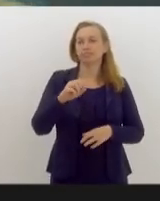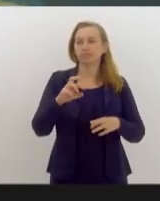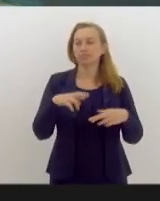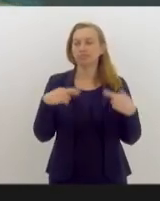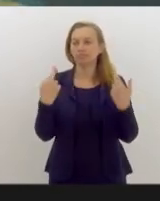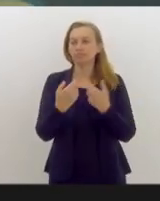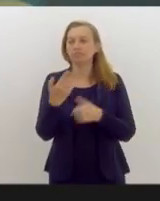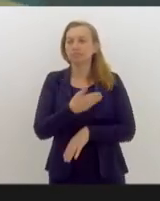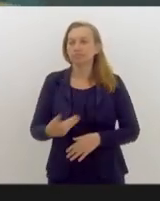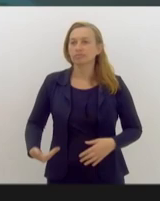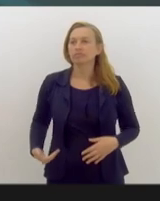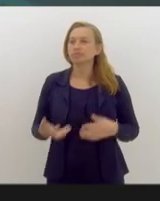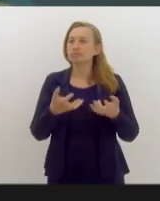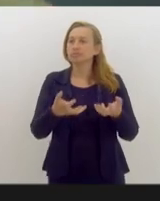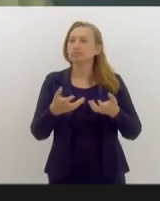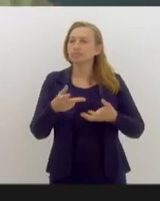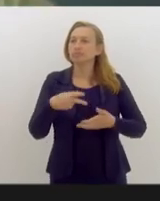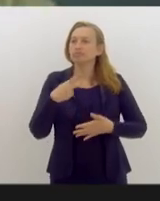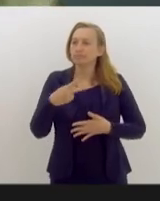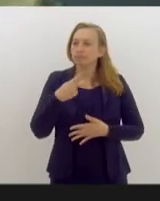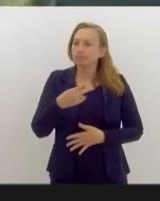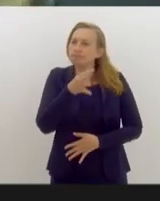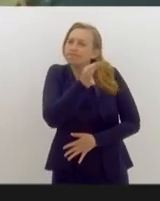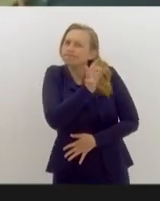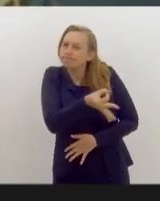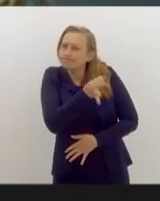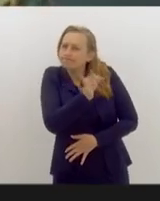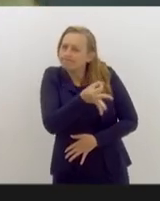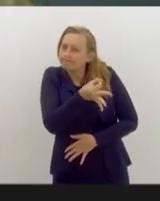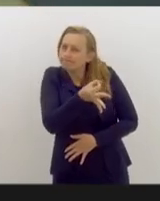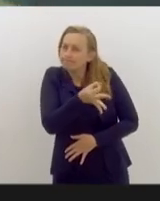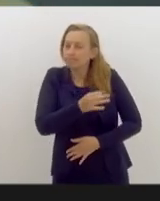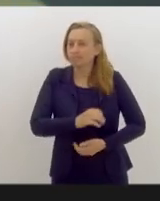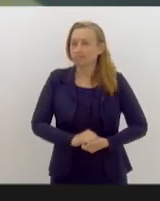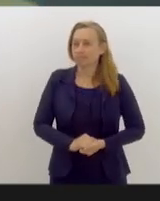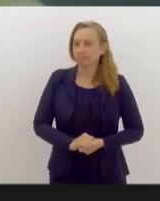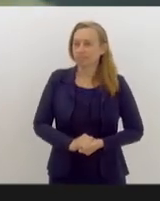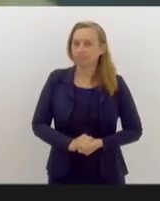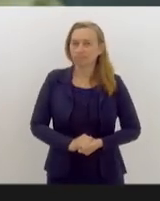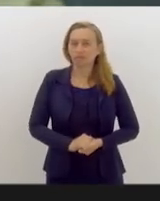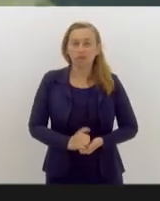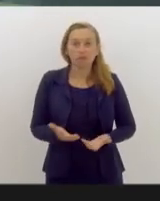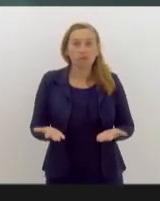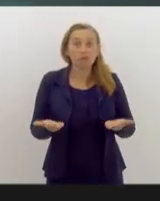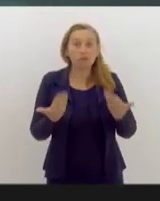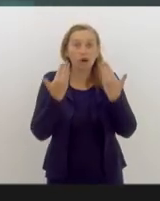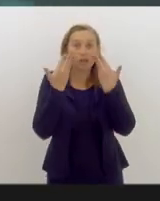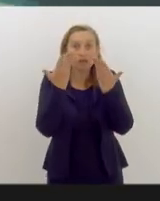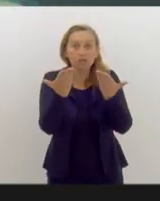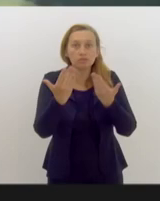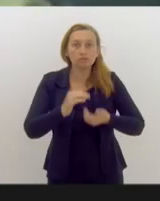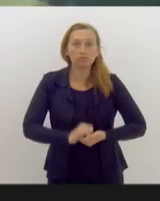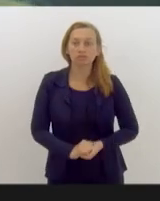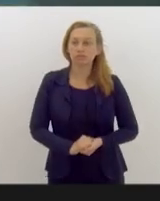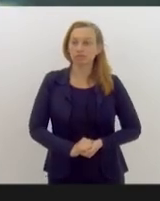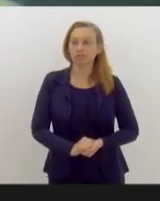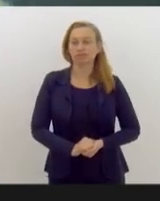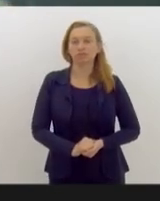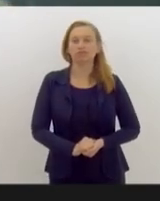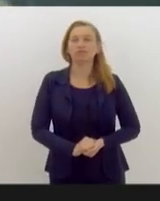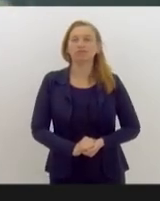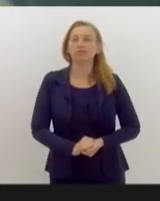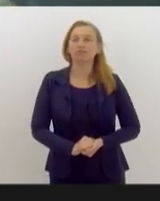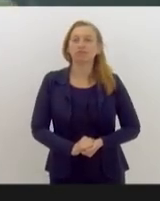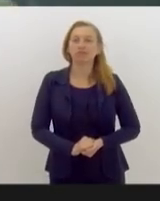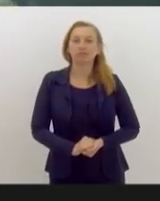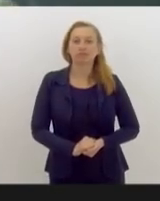e eu quero dizer com muita propriedade, com muito conhecimento de quem presenciou os